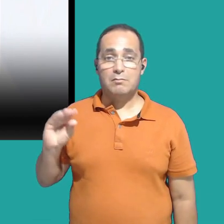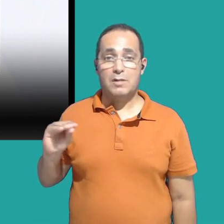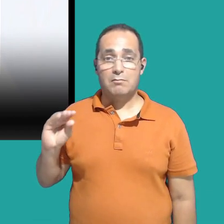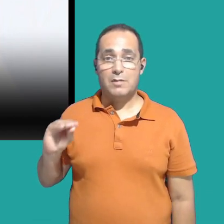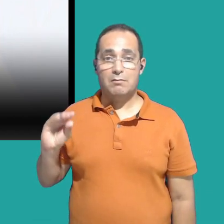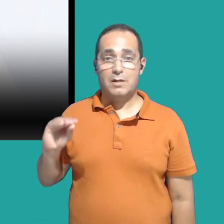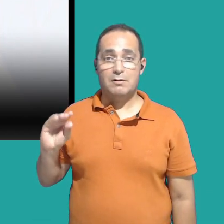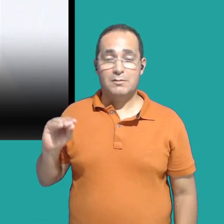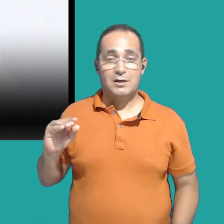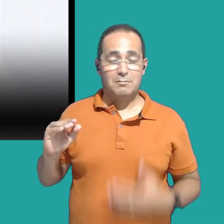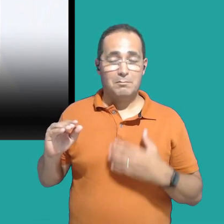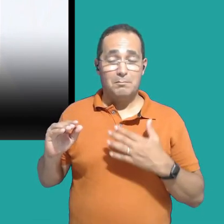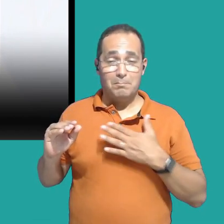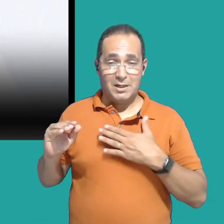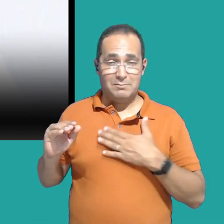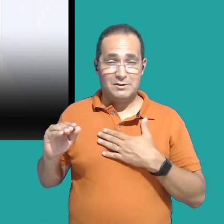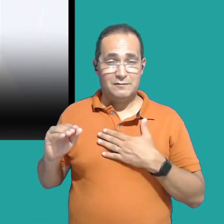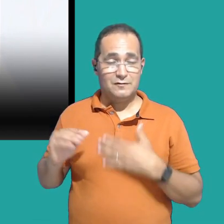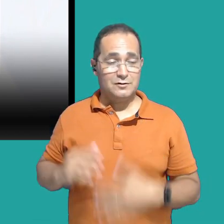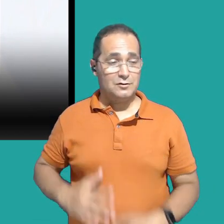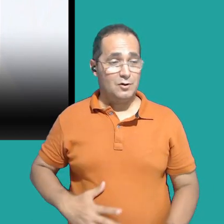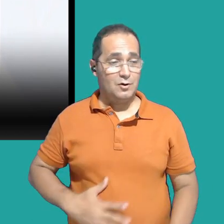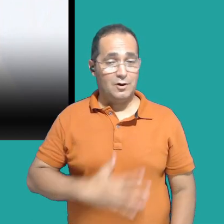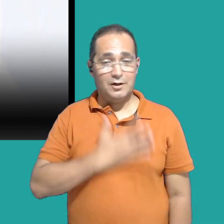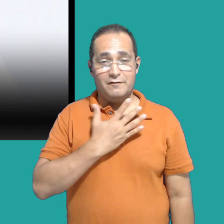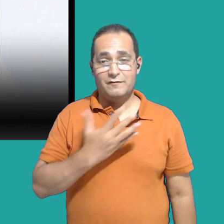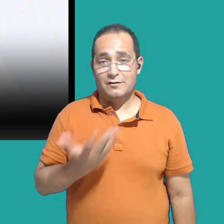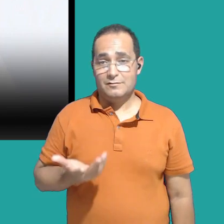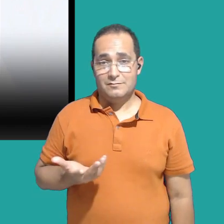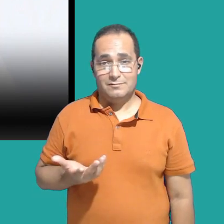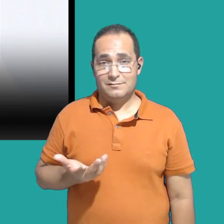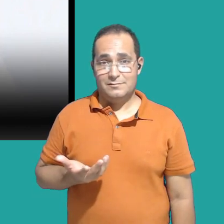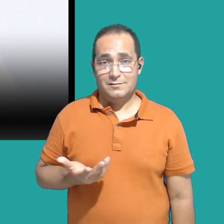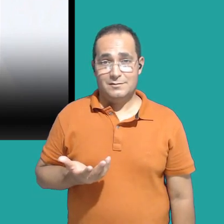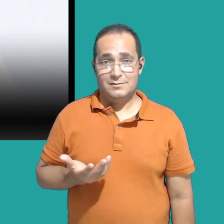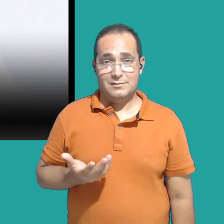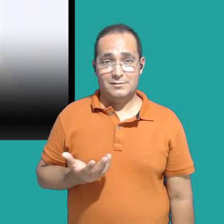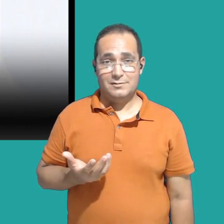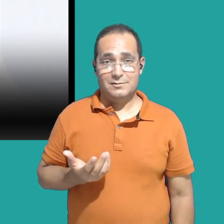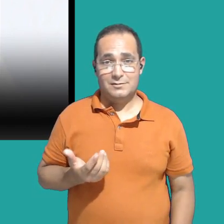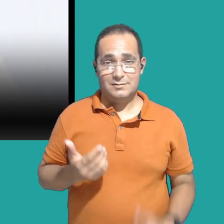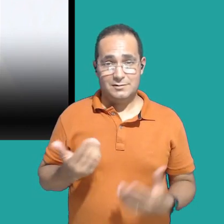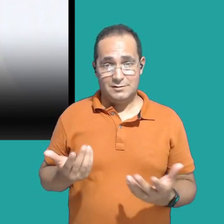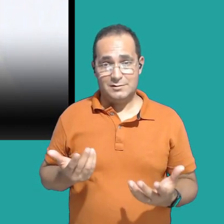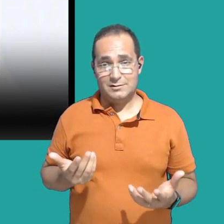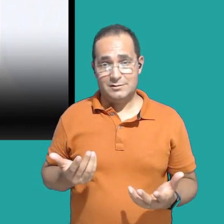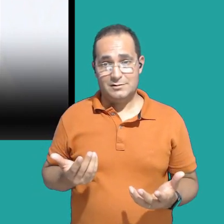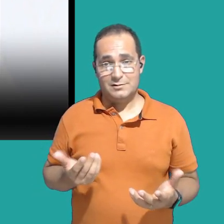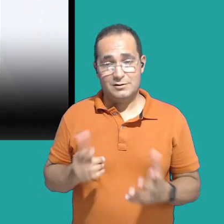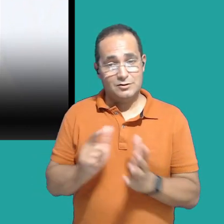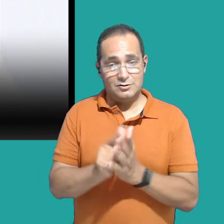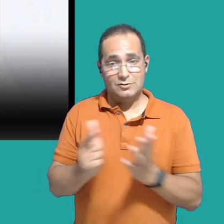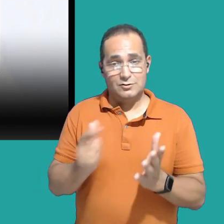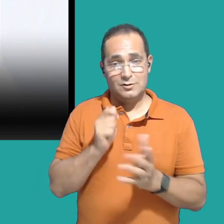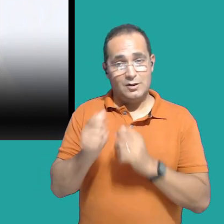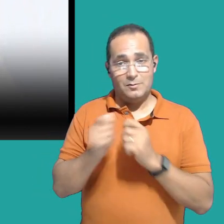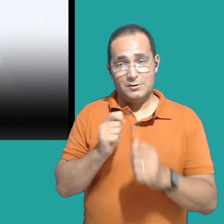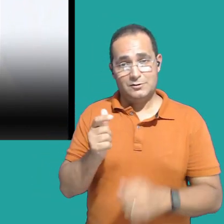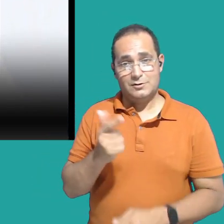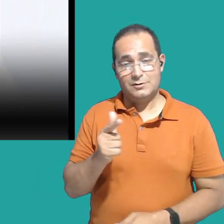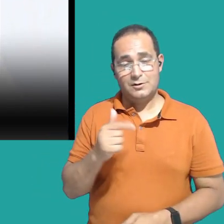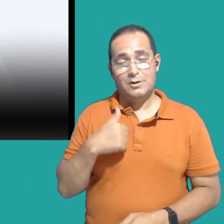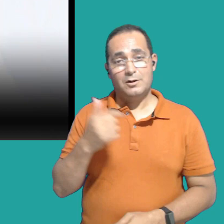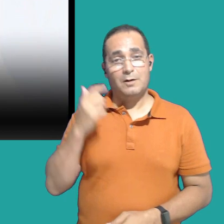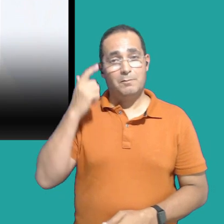redação ditando o texto. Então, para mim, isso foi uma situação horrível, porque eu estava fazendo. A sorte é que, assim, eu